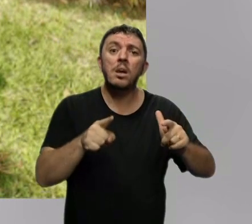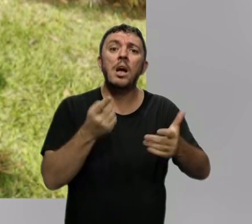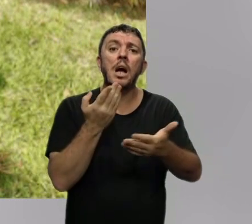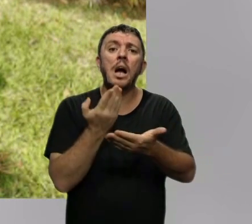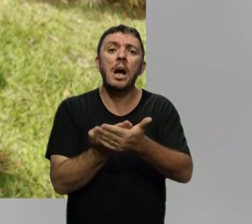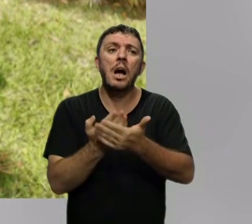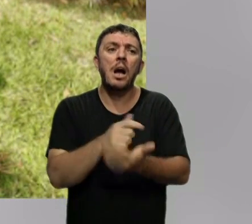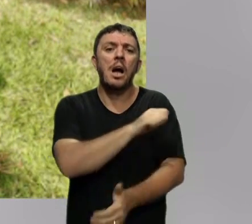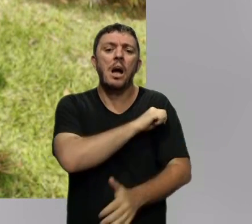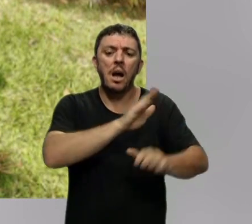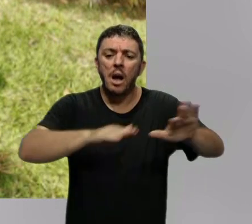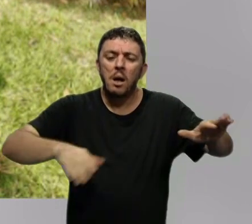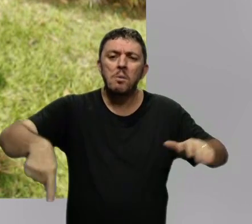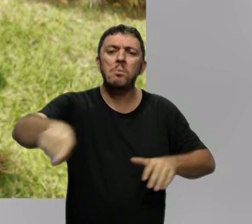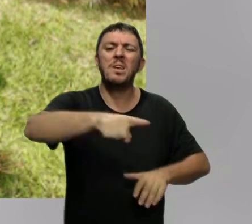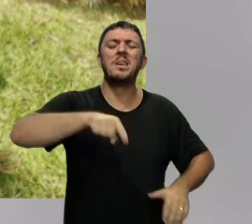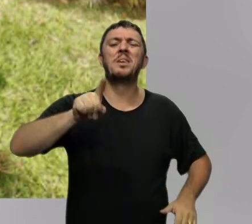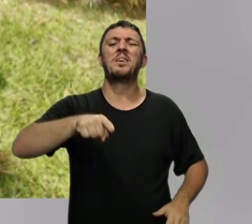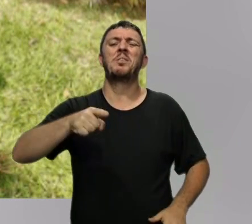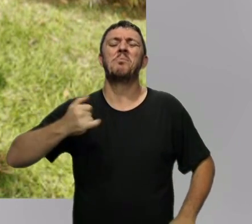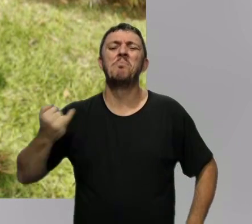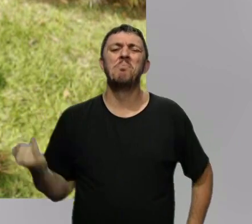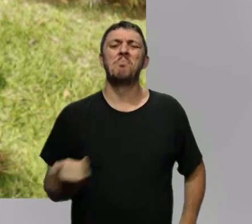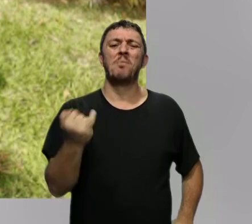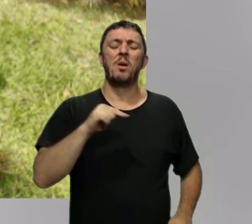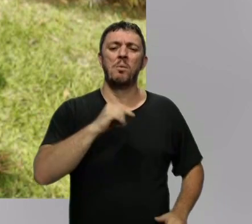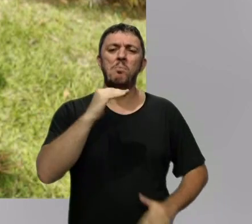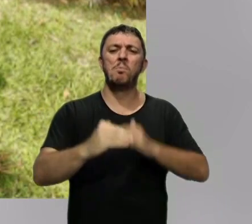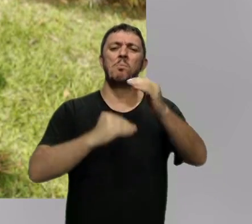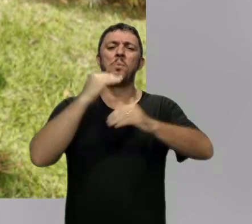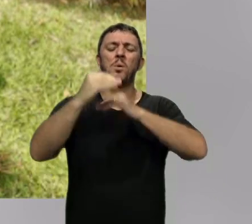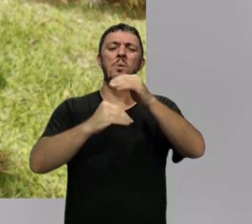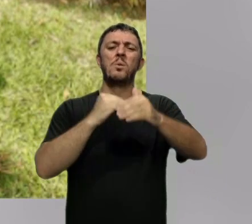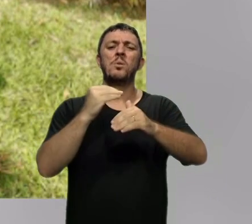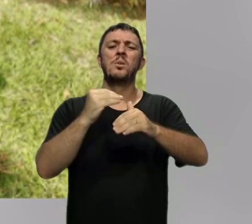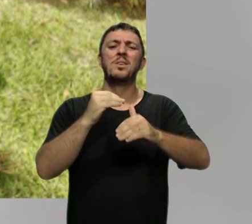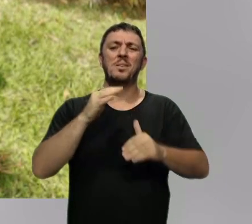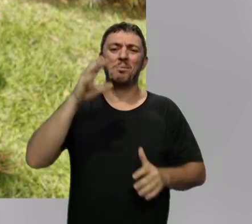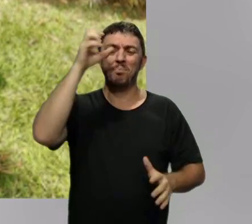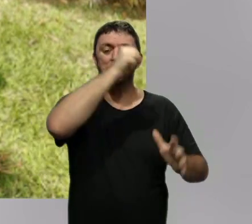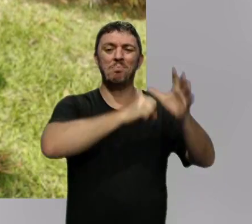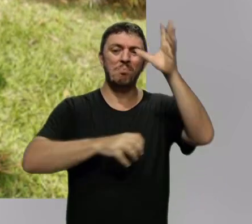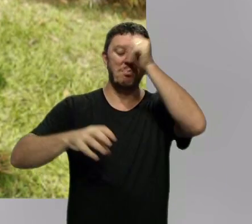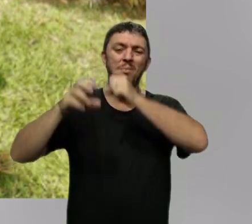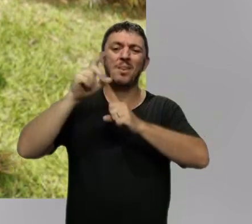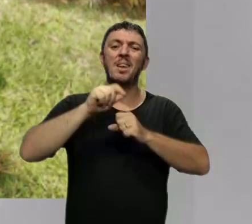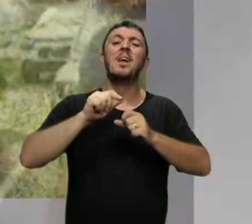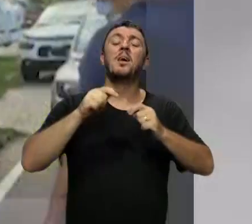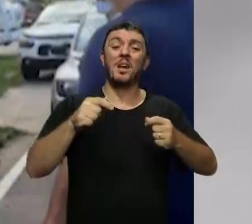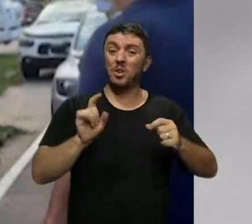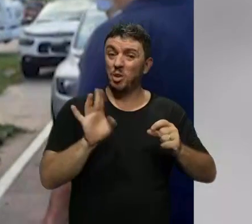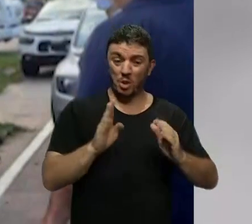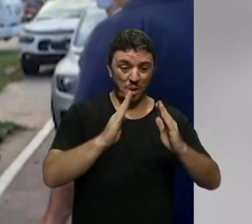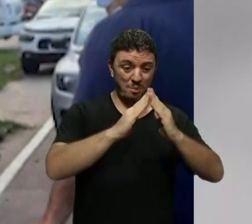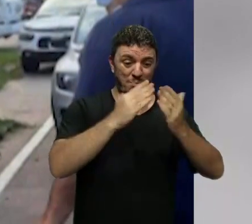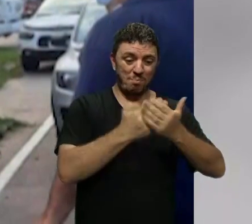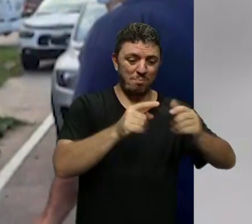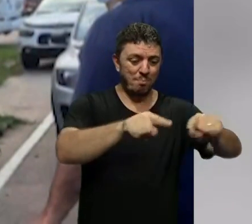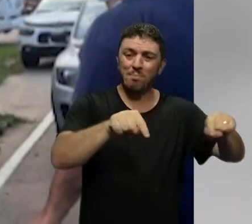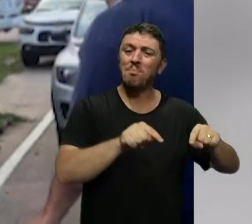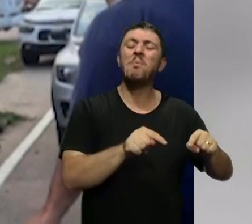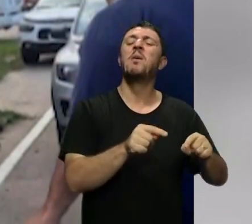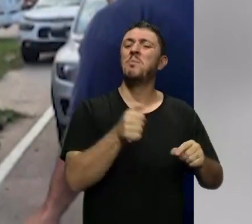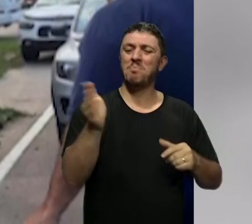fundamental importância entender que o processo de ensino e de aprendizagem precisa ir além dos muros da escola. Nesse